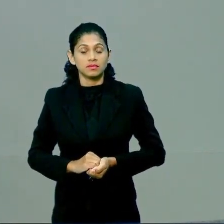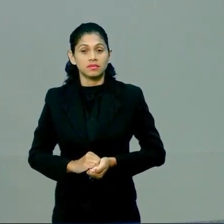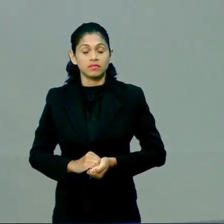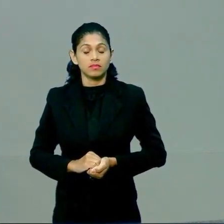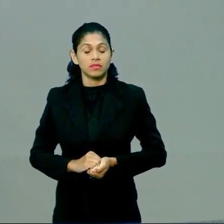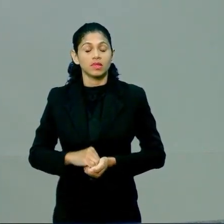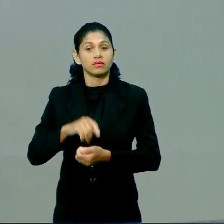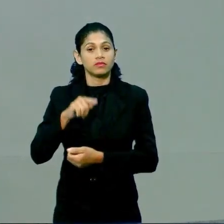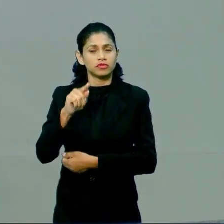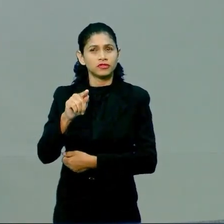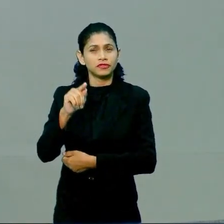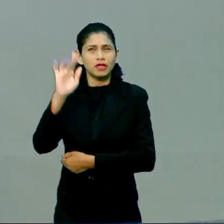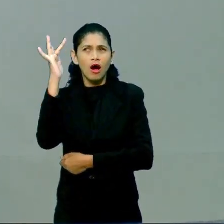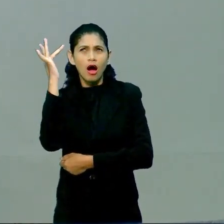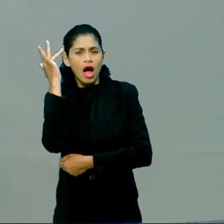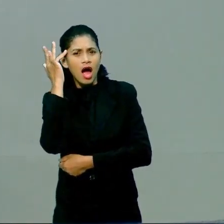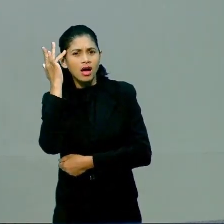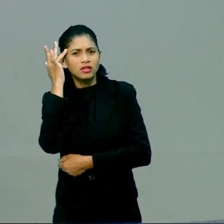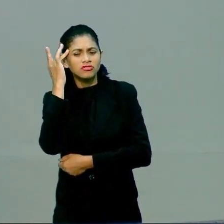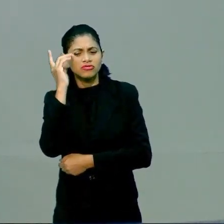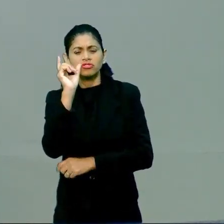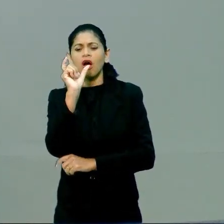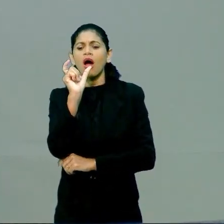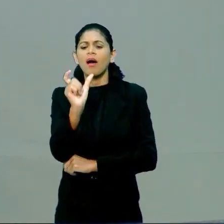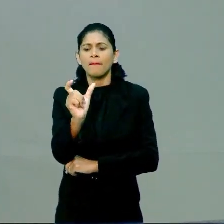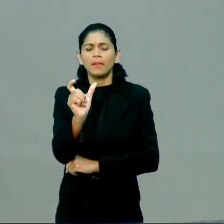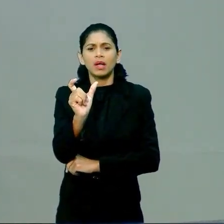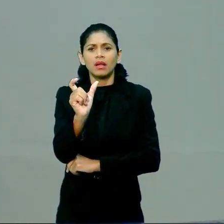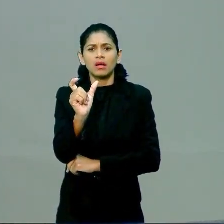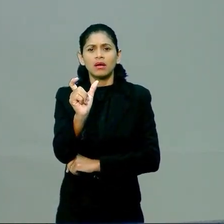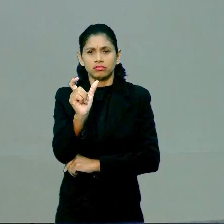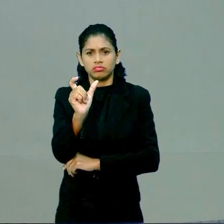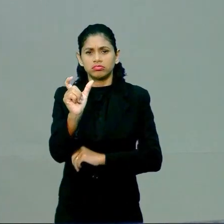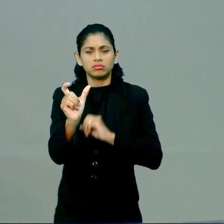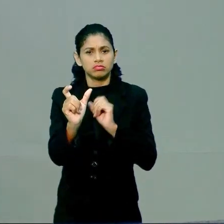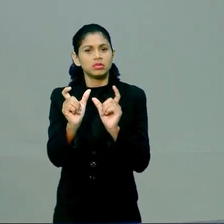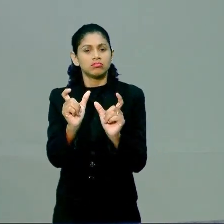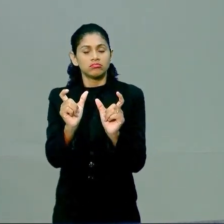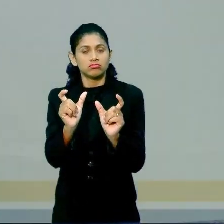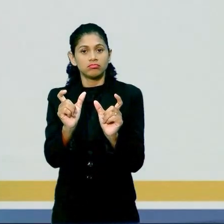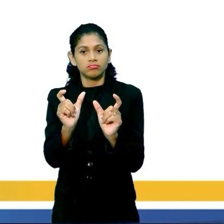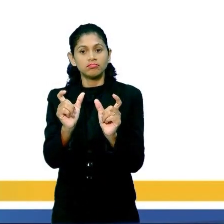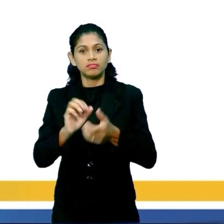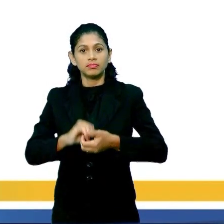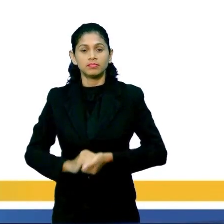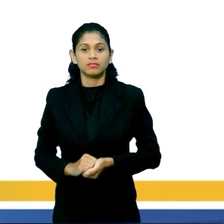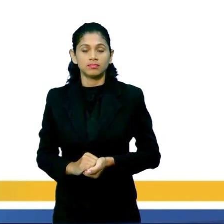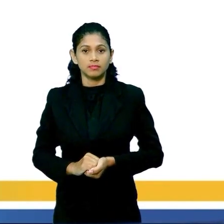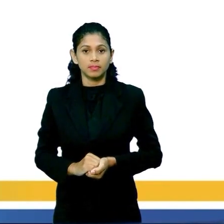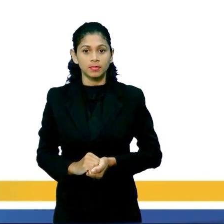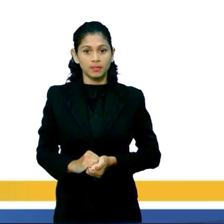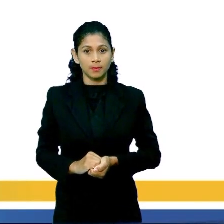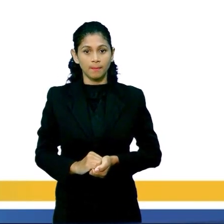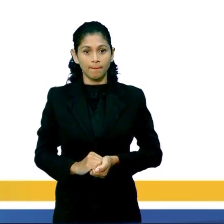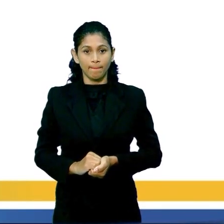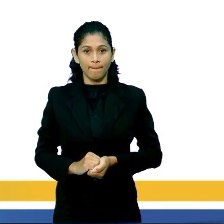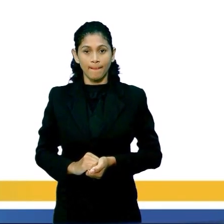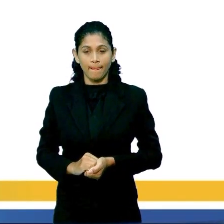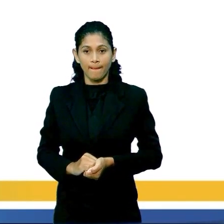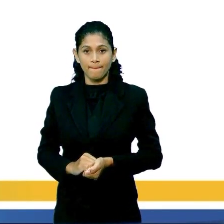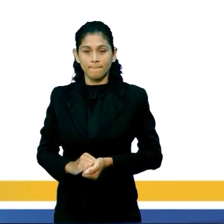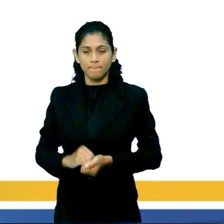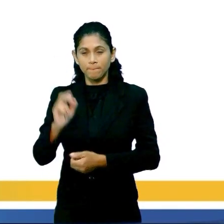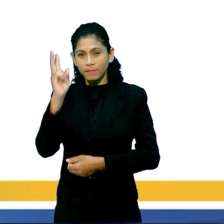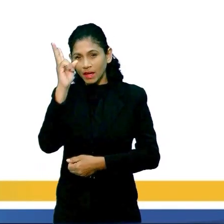infere aí o sentido de Uma Palavra ou expressão tá então a gente vai aqui né